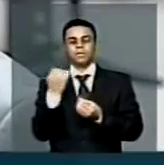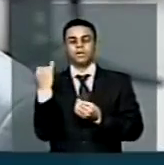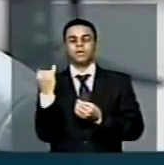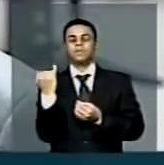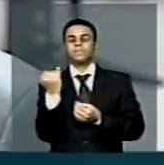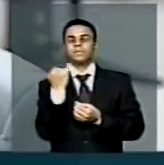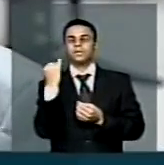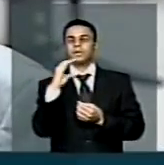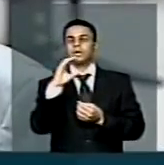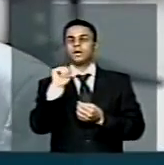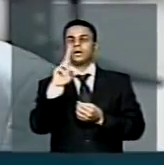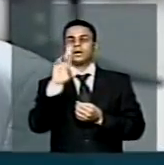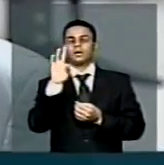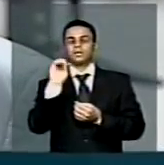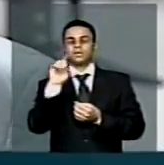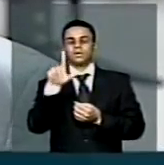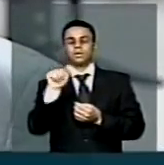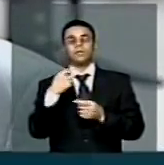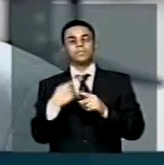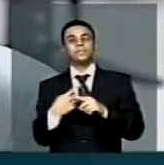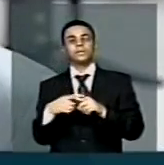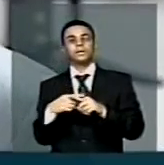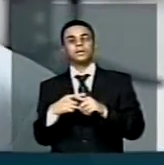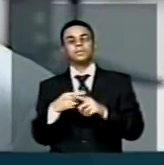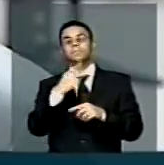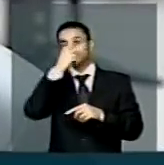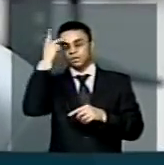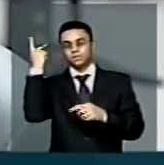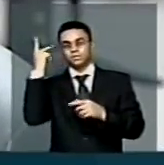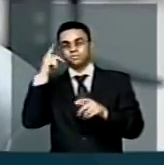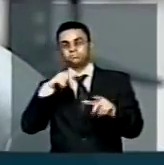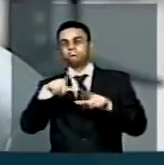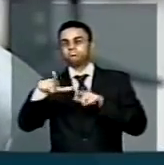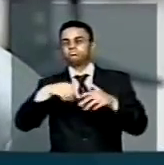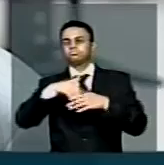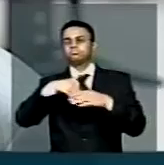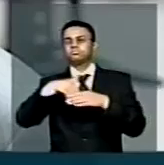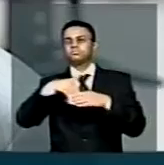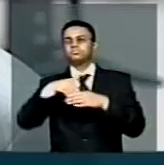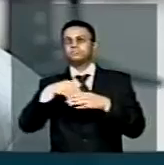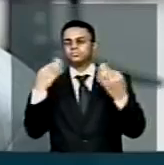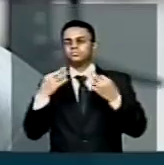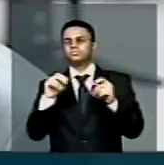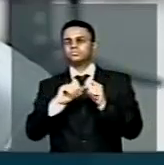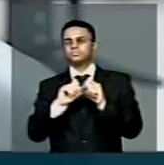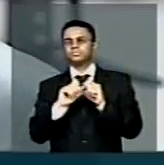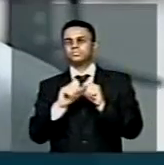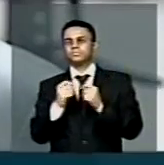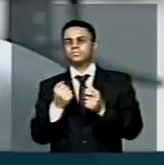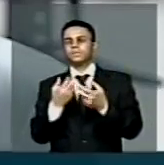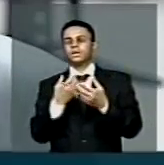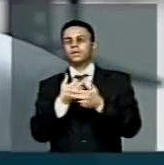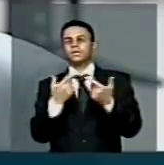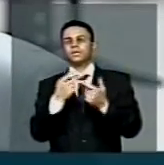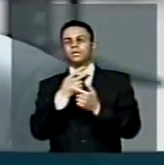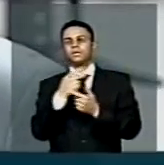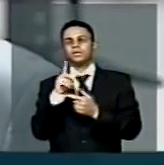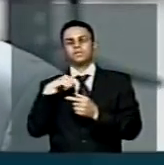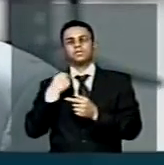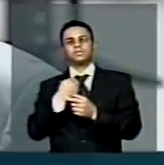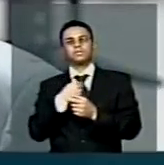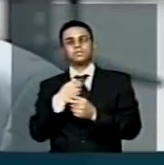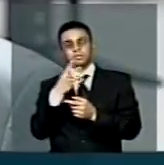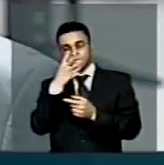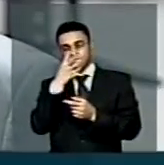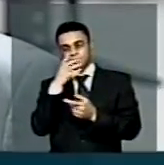Os jogadores fazem a glória do futebol e os cartolas representam a desgraça do futebol. E